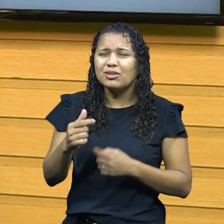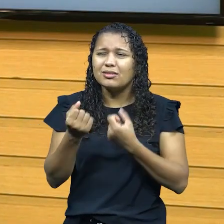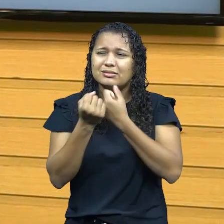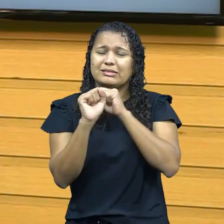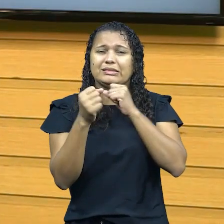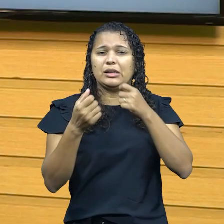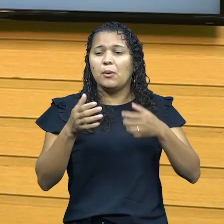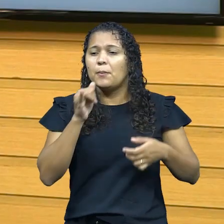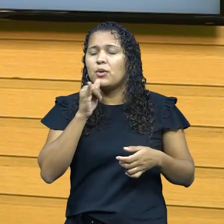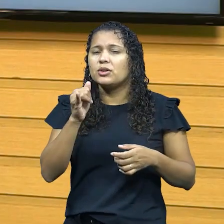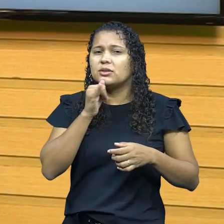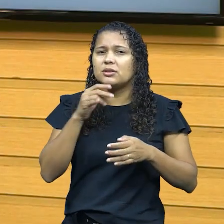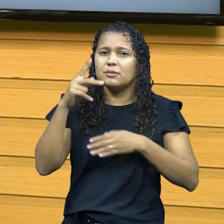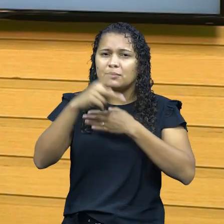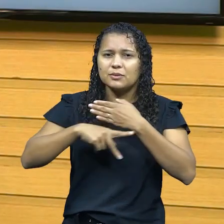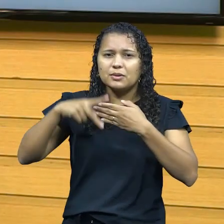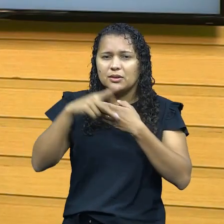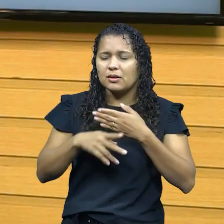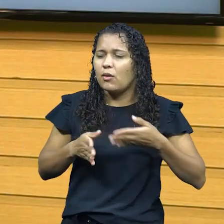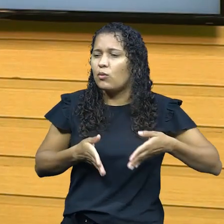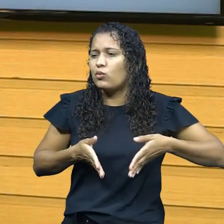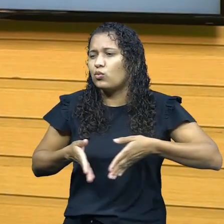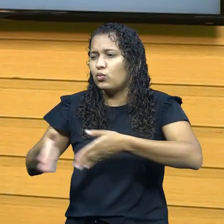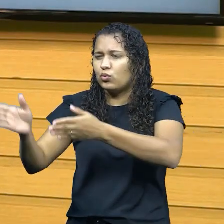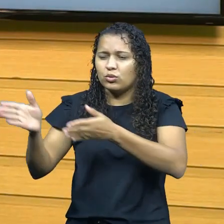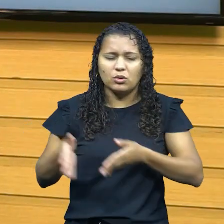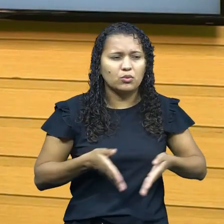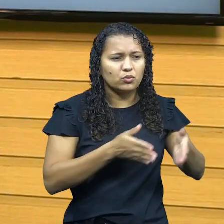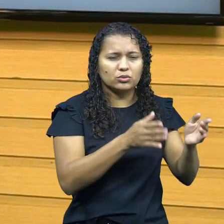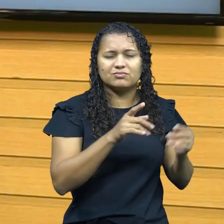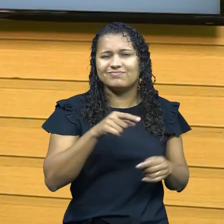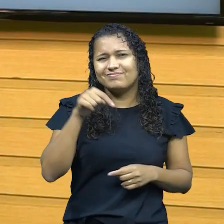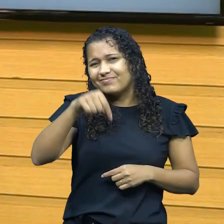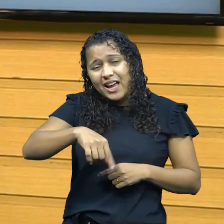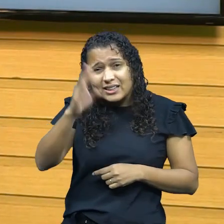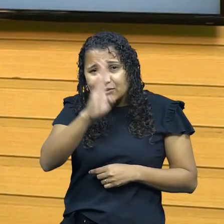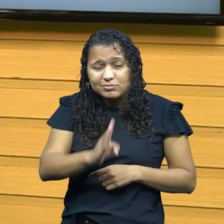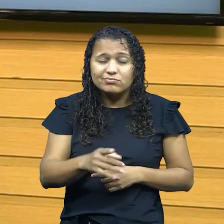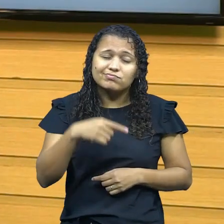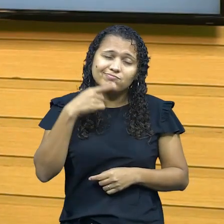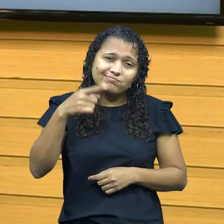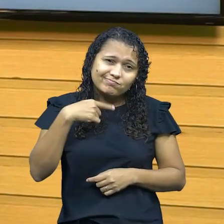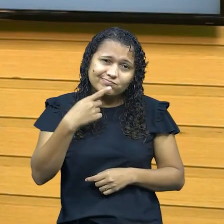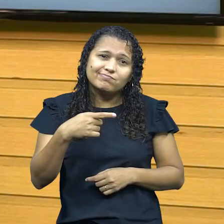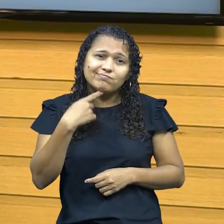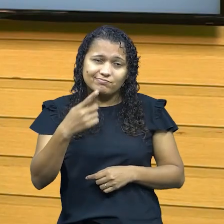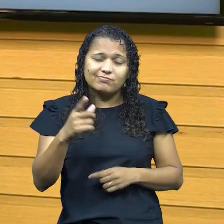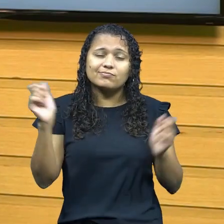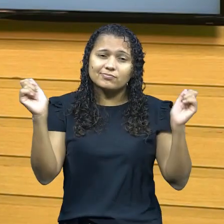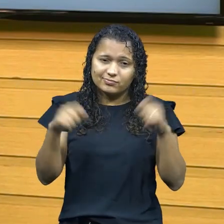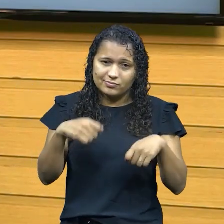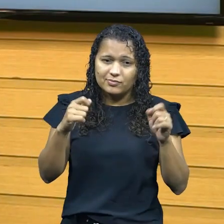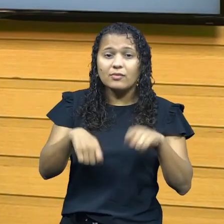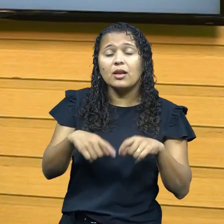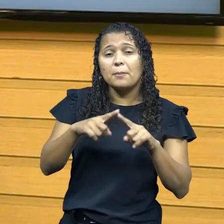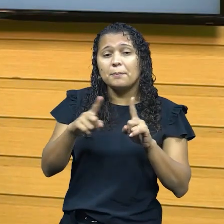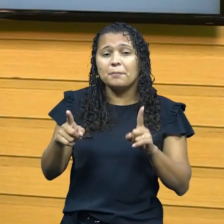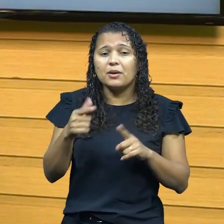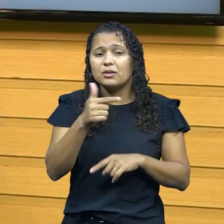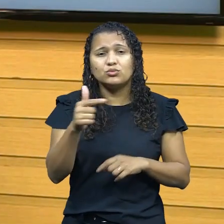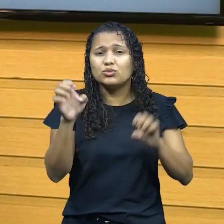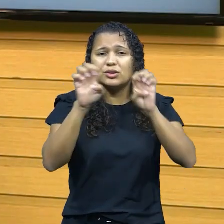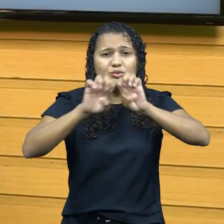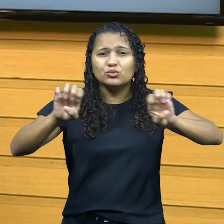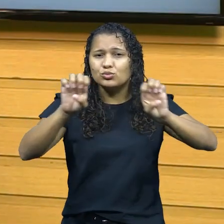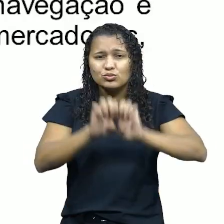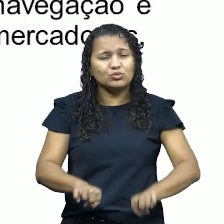extensão de ferrovias para estar fazendo o transporte de mercadorias. Ele tem uma grande capacidade, mas ele não tem uma